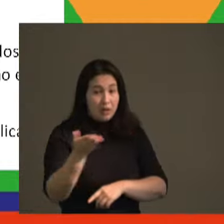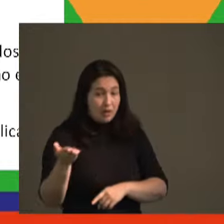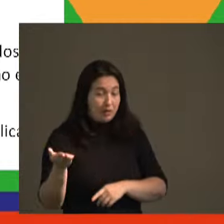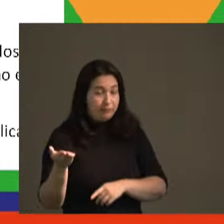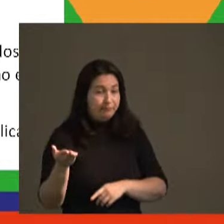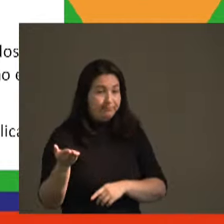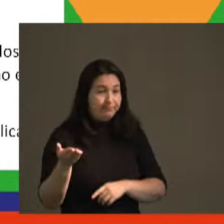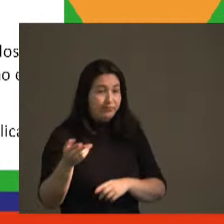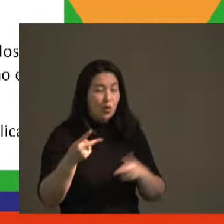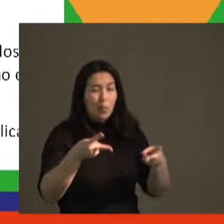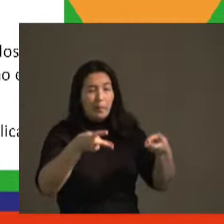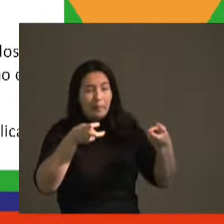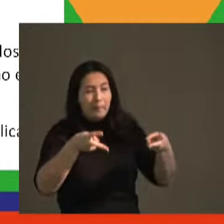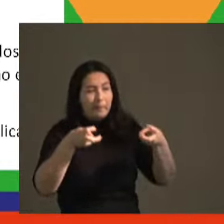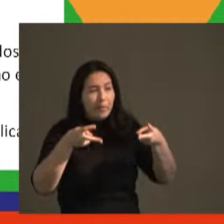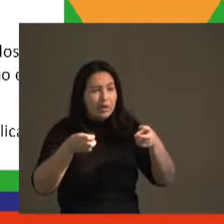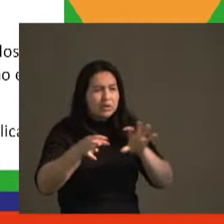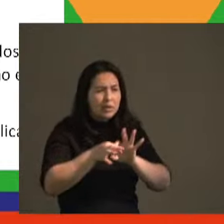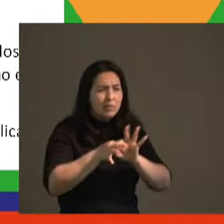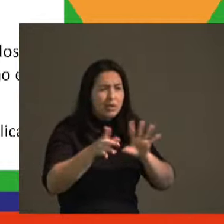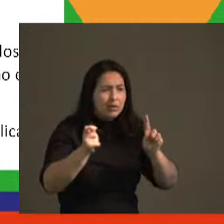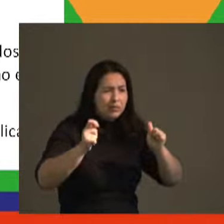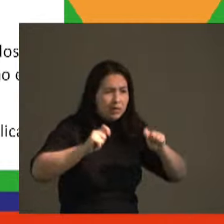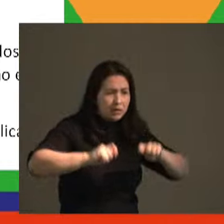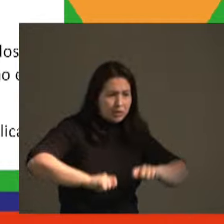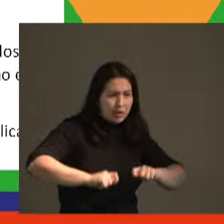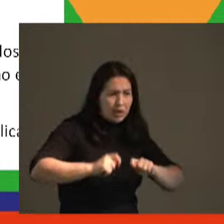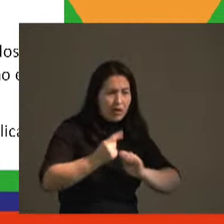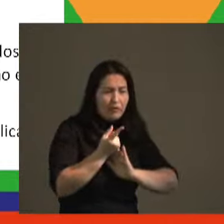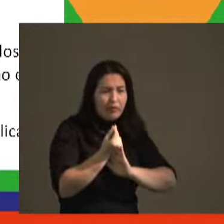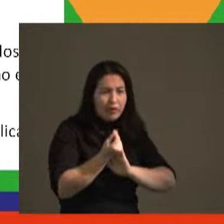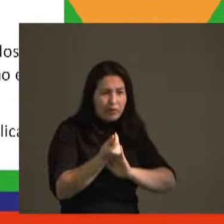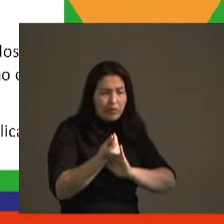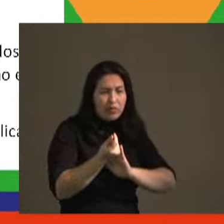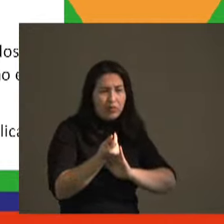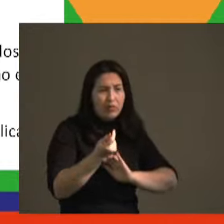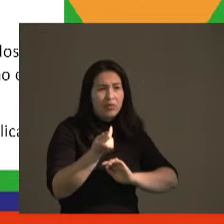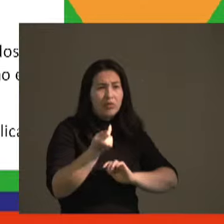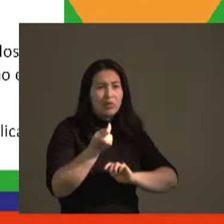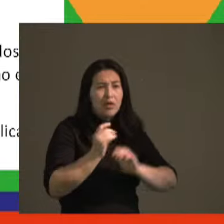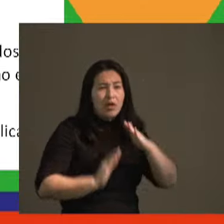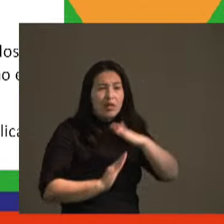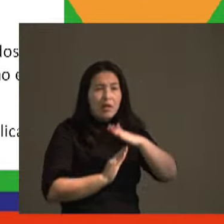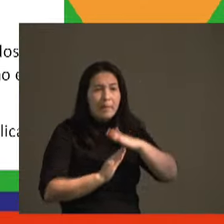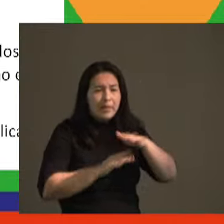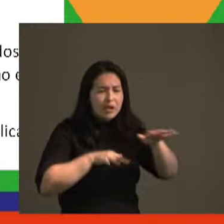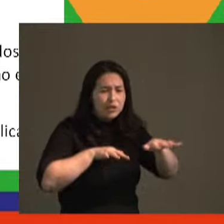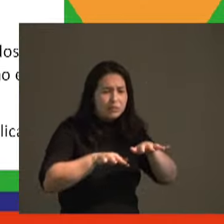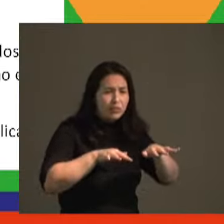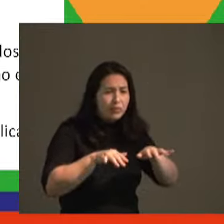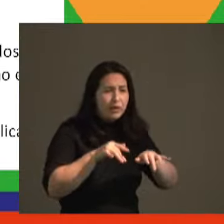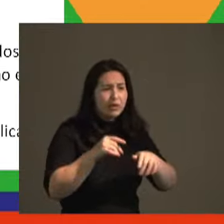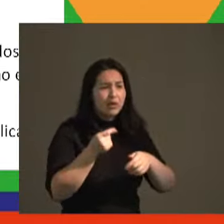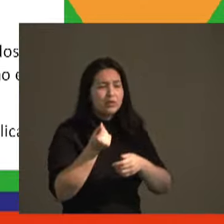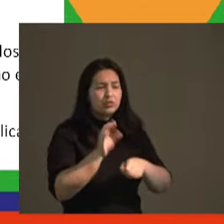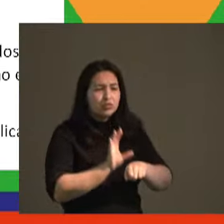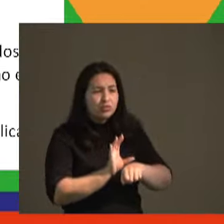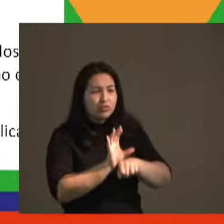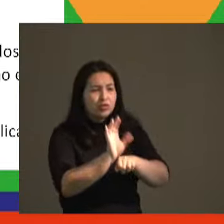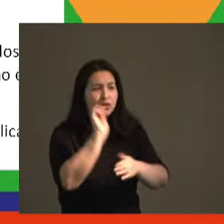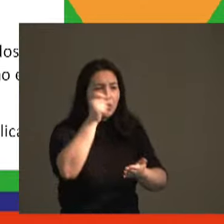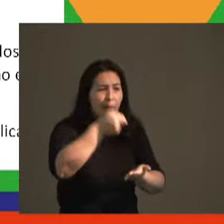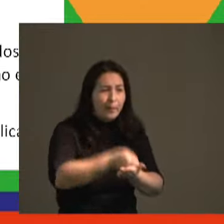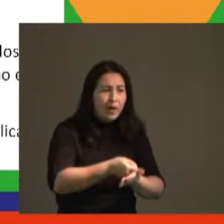plano, observados a disponibilidade orçamentária e financeira e os limites de movimentação, de empenho e de